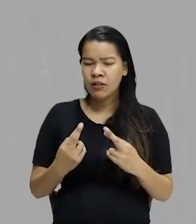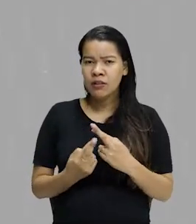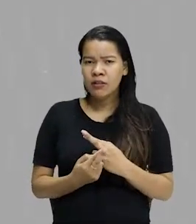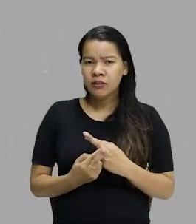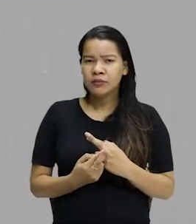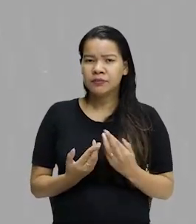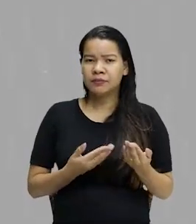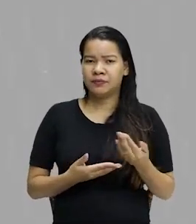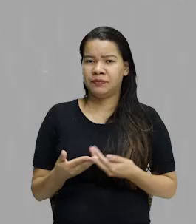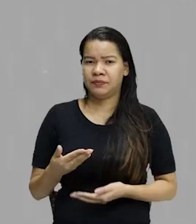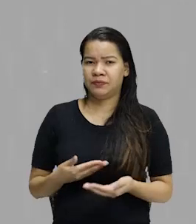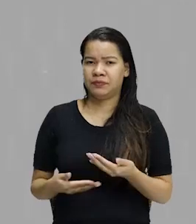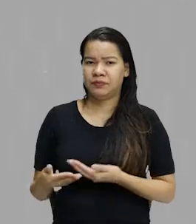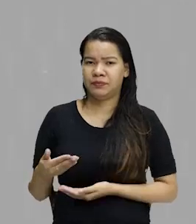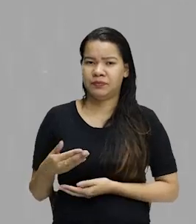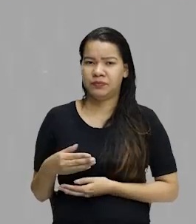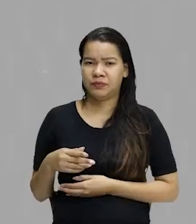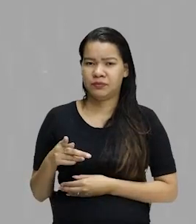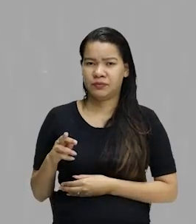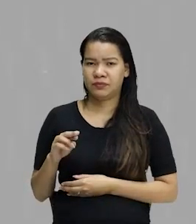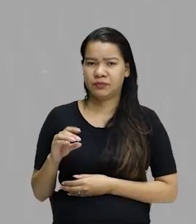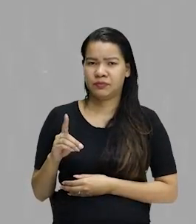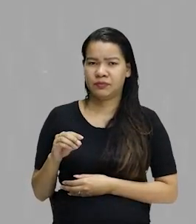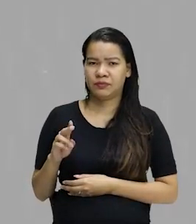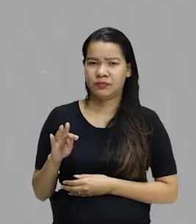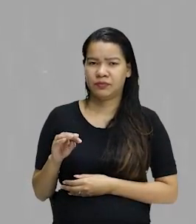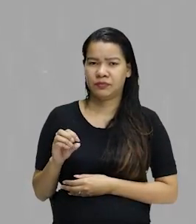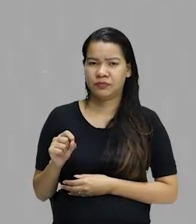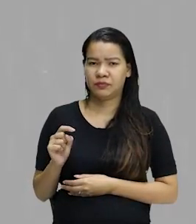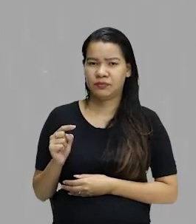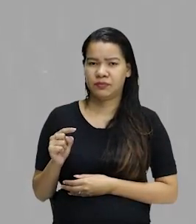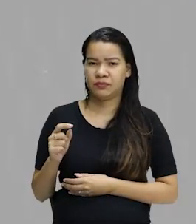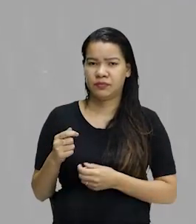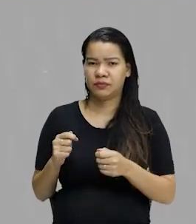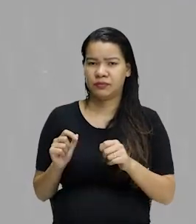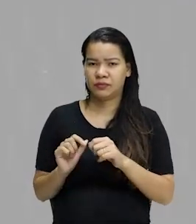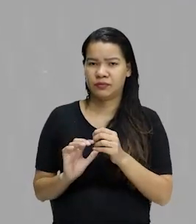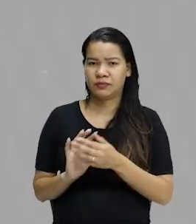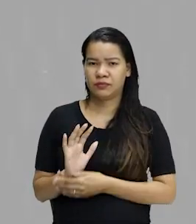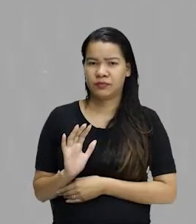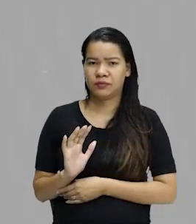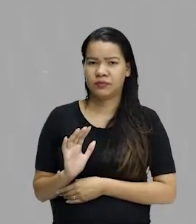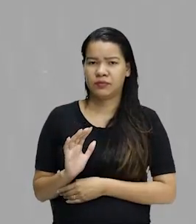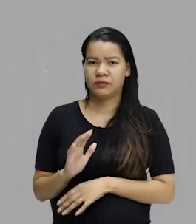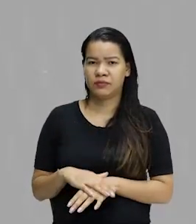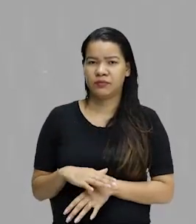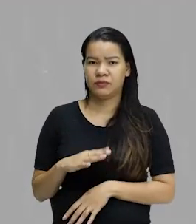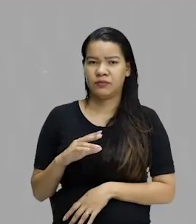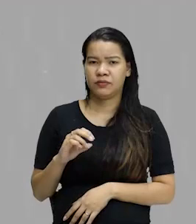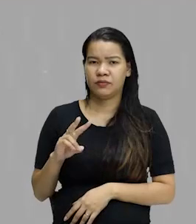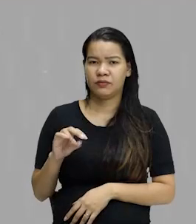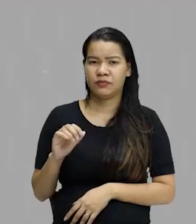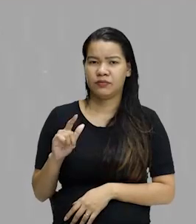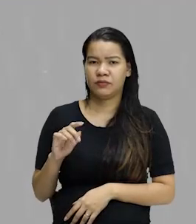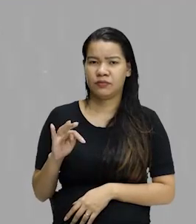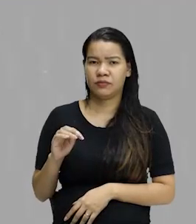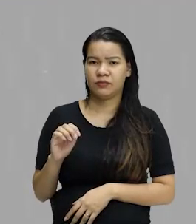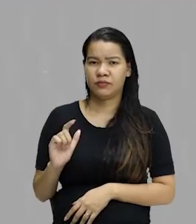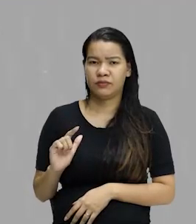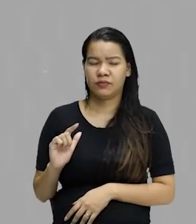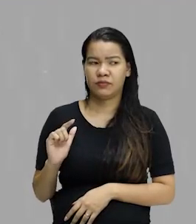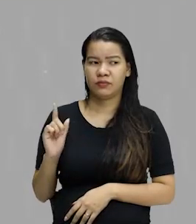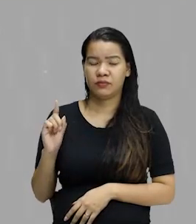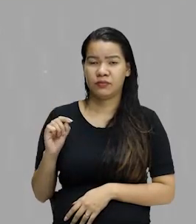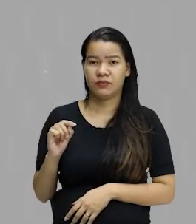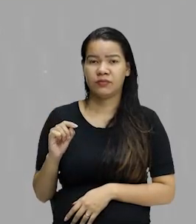a essa interação desses produtos. Então, isso pode gerar um produto mais volátil, e produto volátil é uma condição para